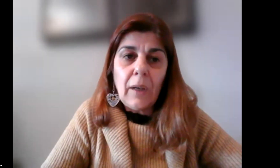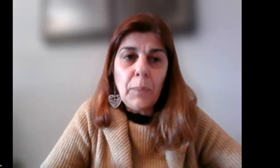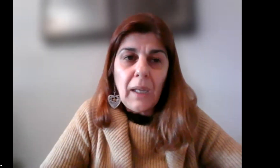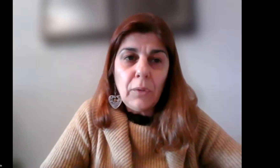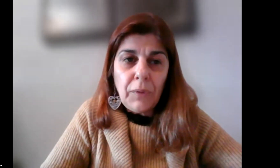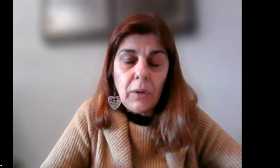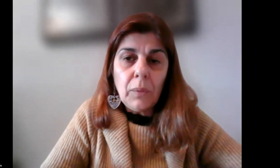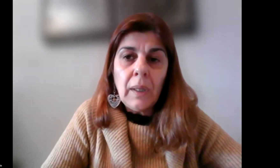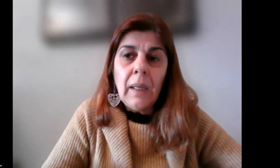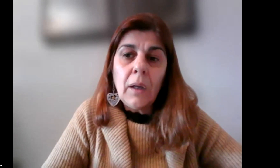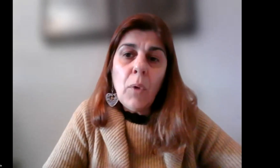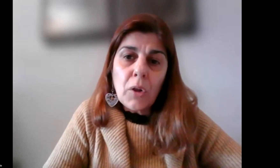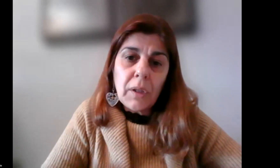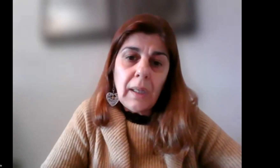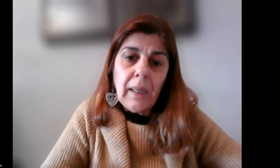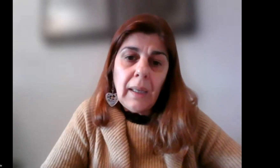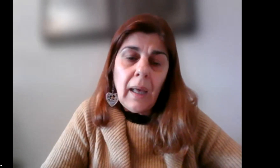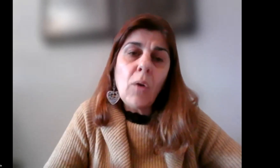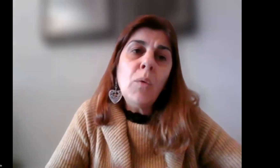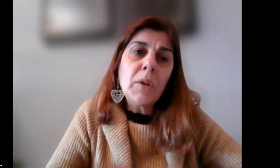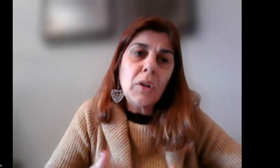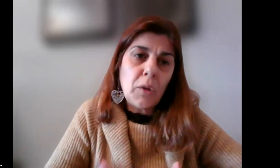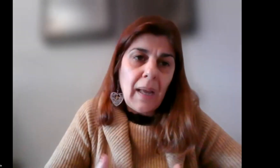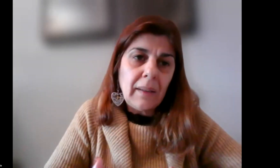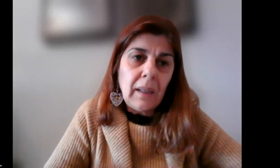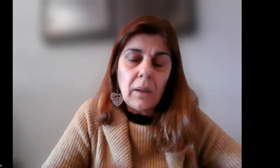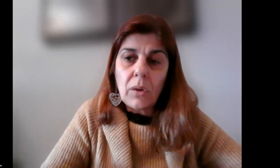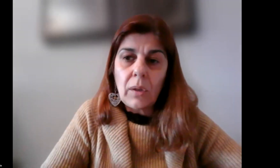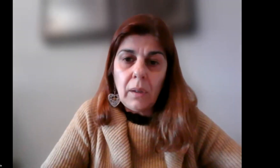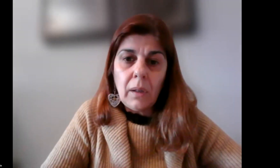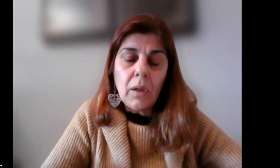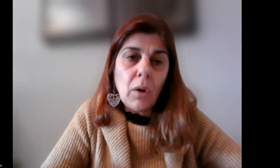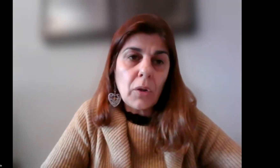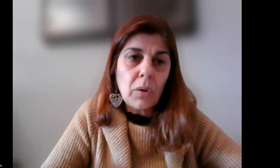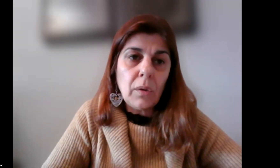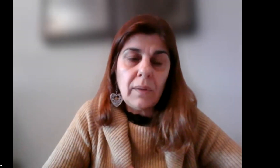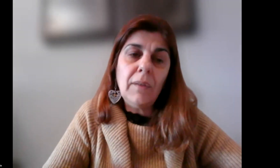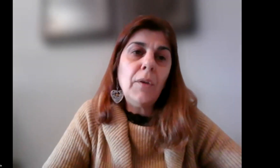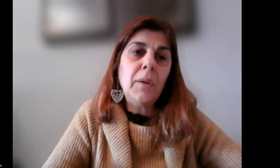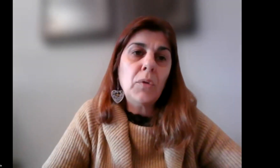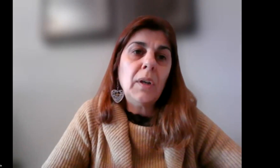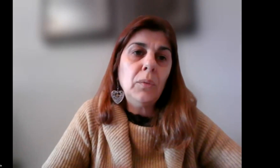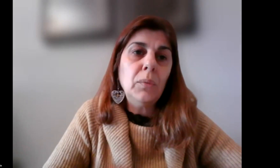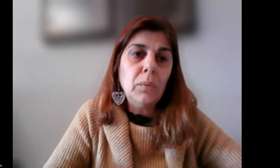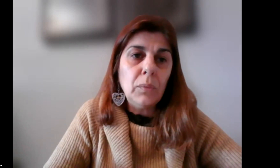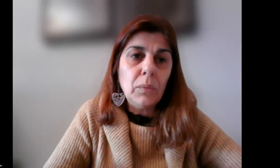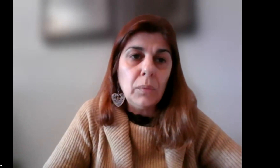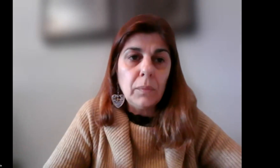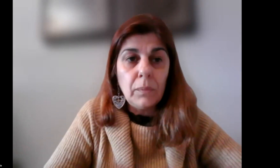vou apresentar um pequeno vídeo que mostra algumas das práticas que nós desenvolvemos